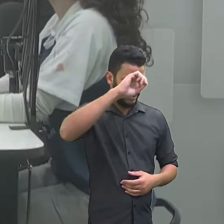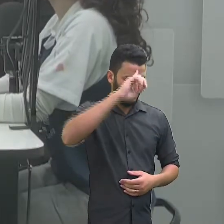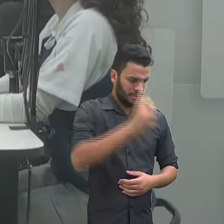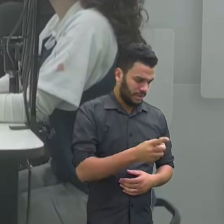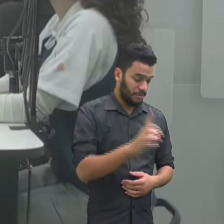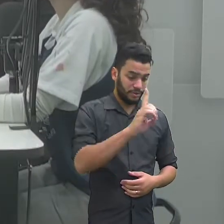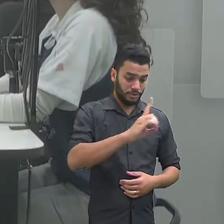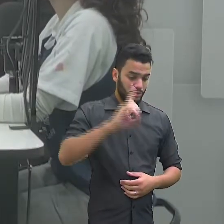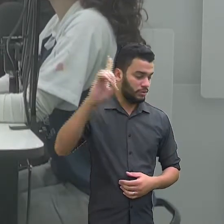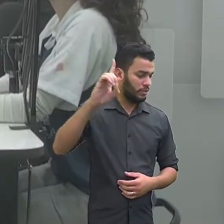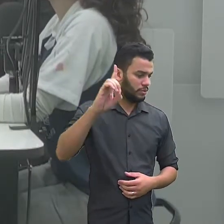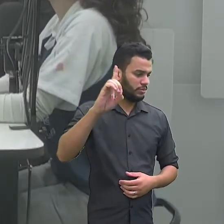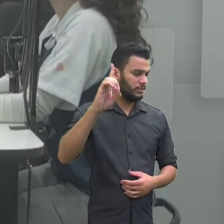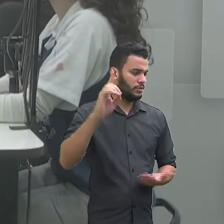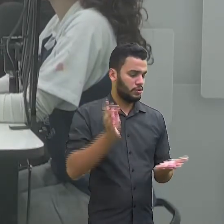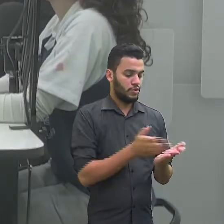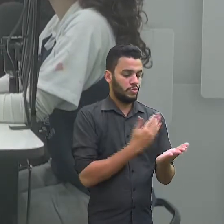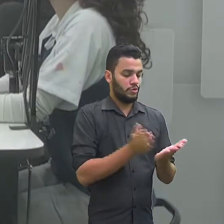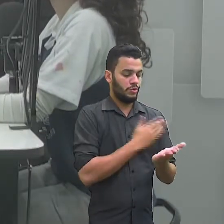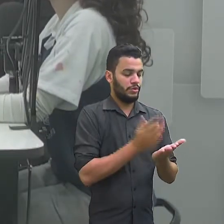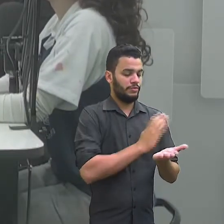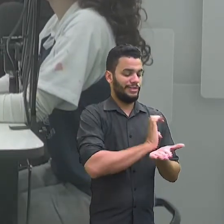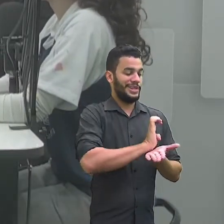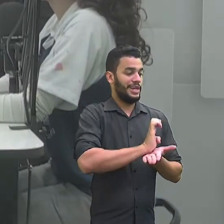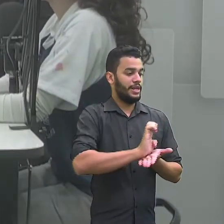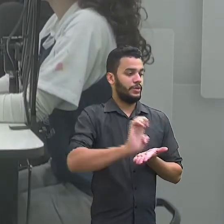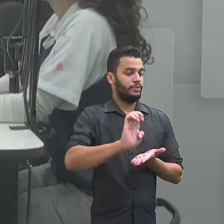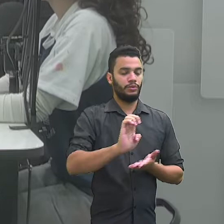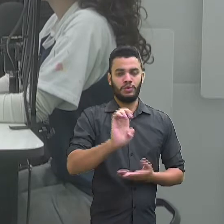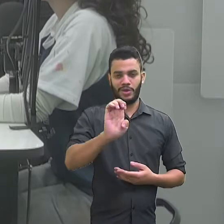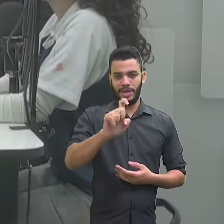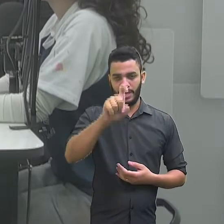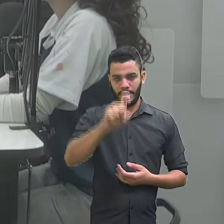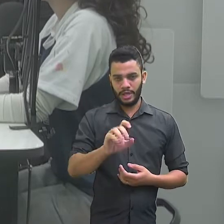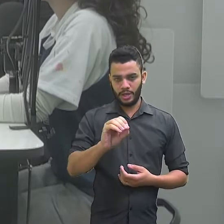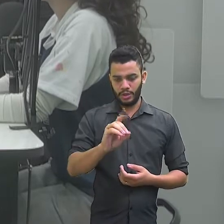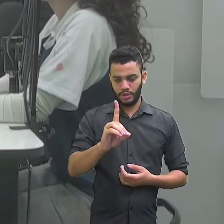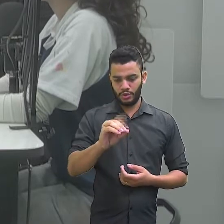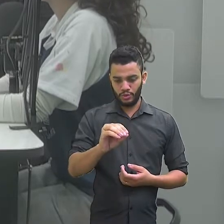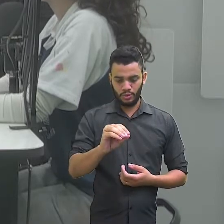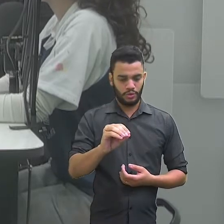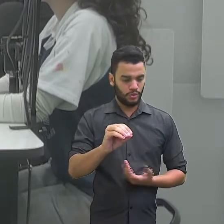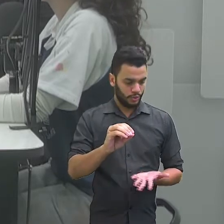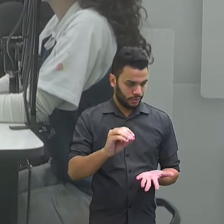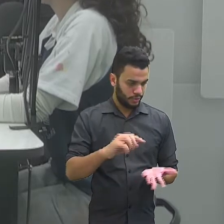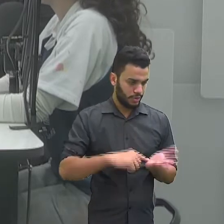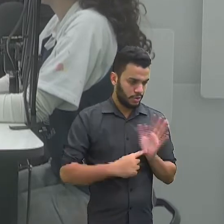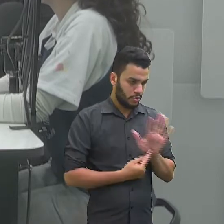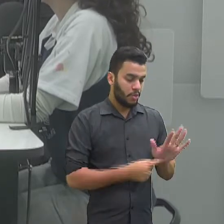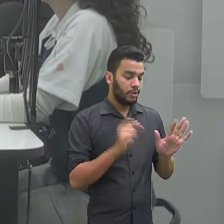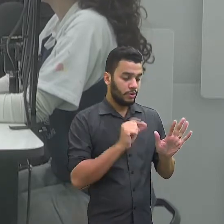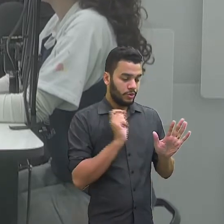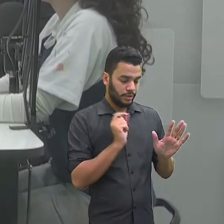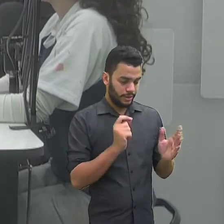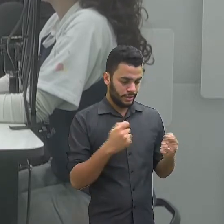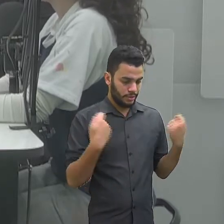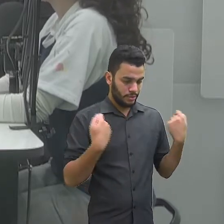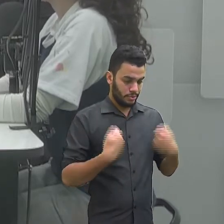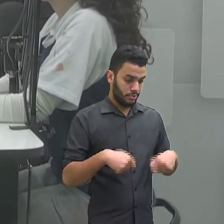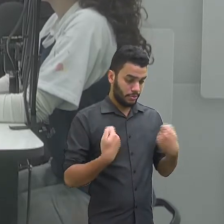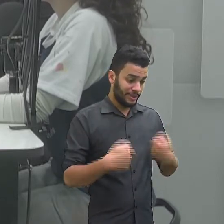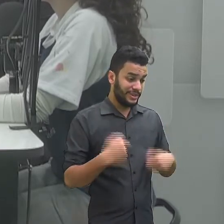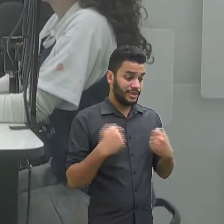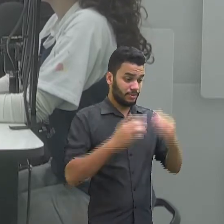6:4. Este é o primeiro mandamento com promessa. O mandamento é para que se honre pai e mãe, e a promessa